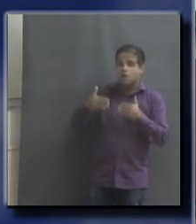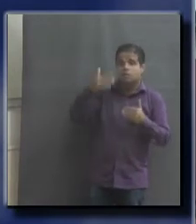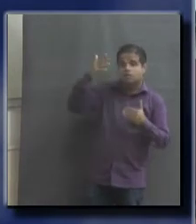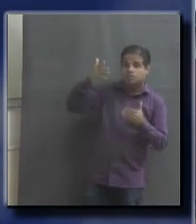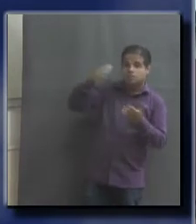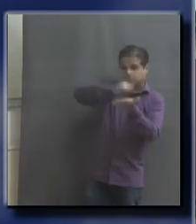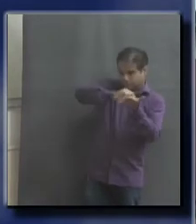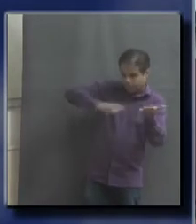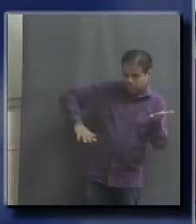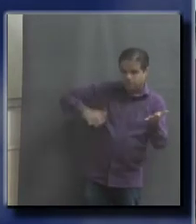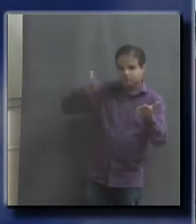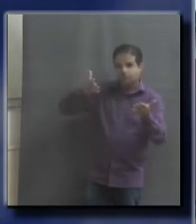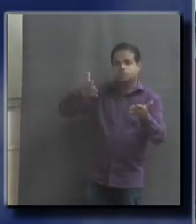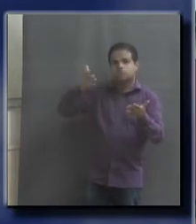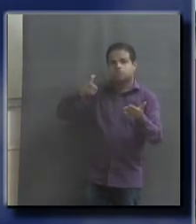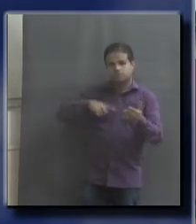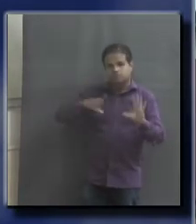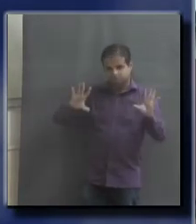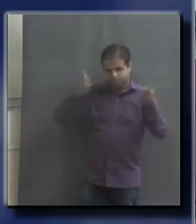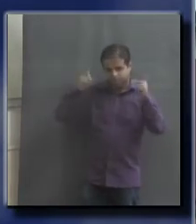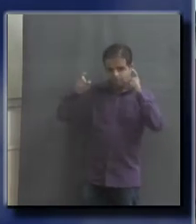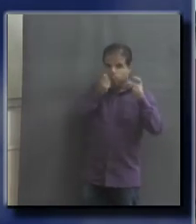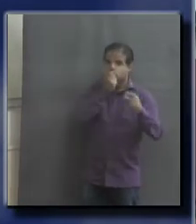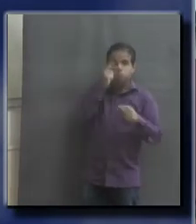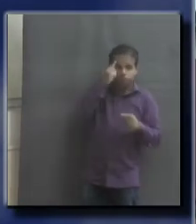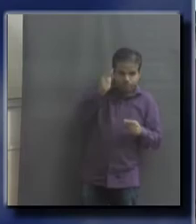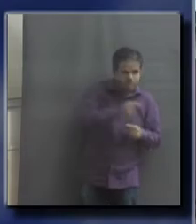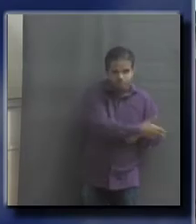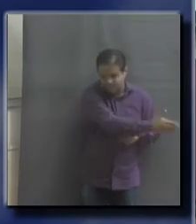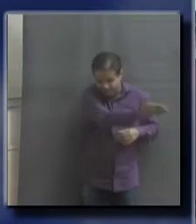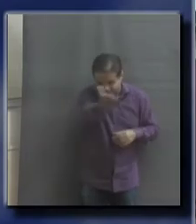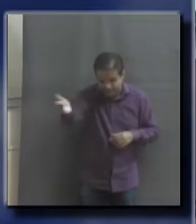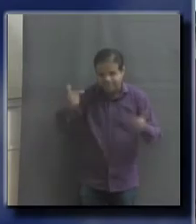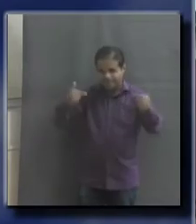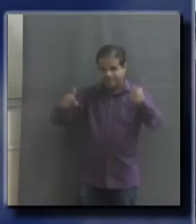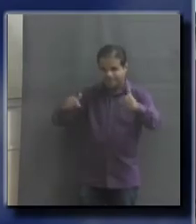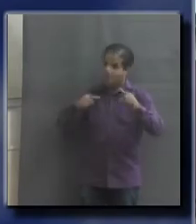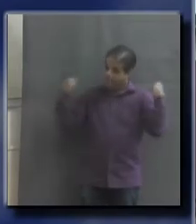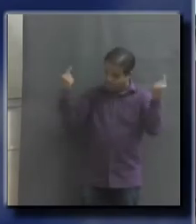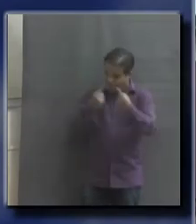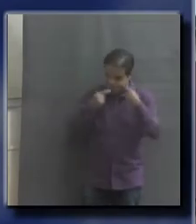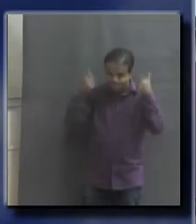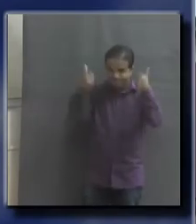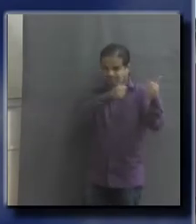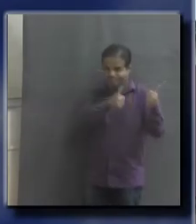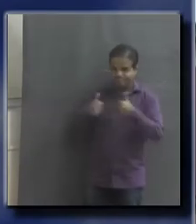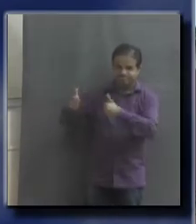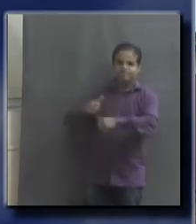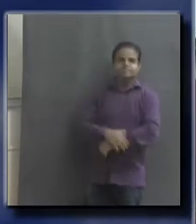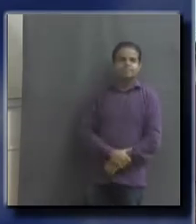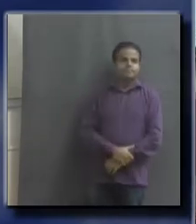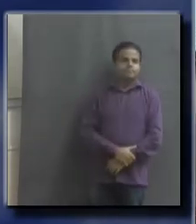próximas atividades desse evento. Então, bom dia para vocês de trabalho. Para nós, né?